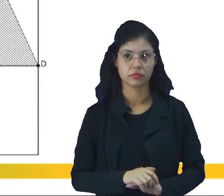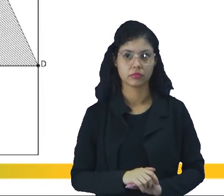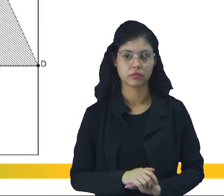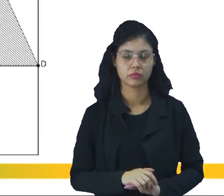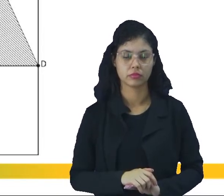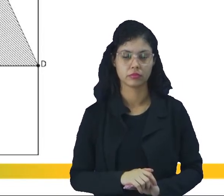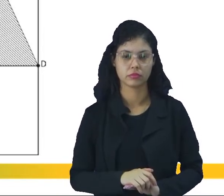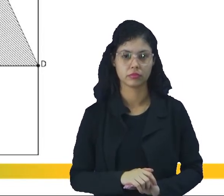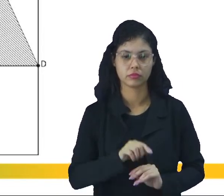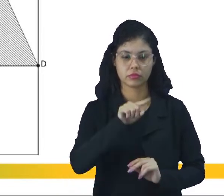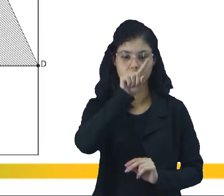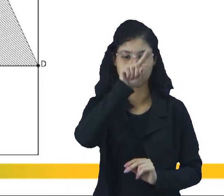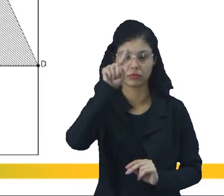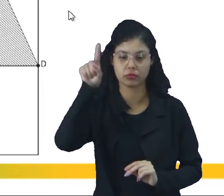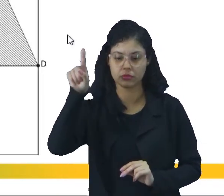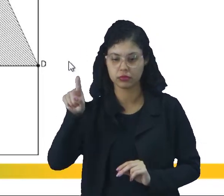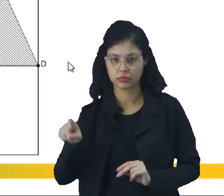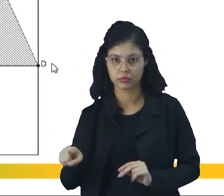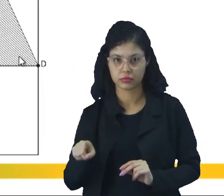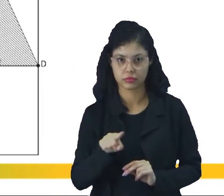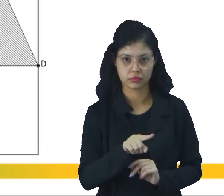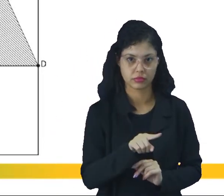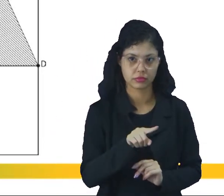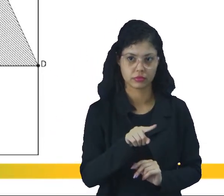quadrado, correto?